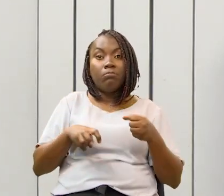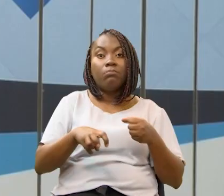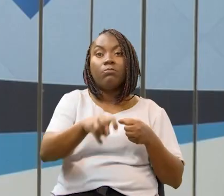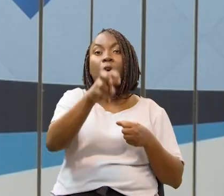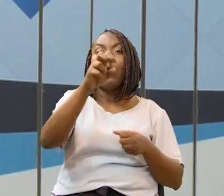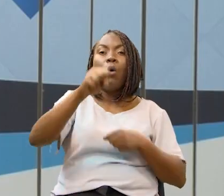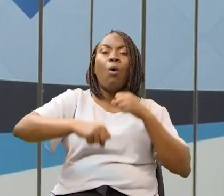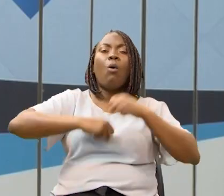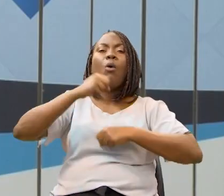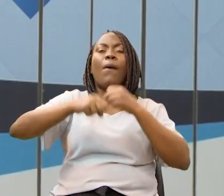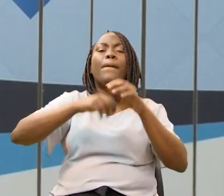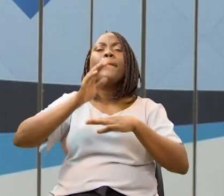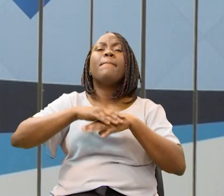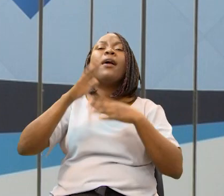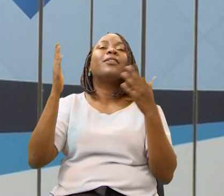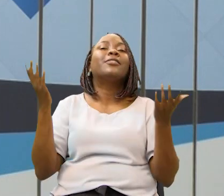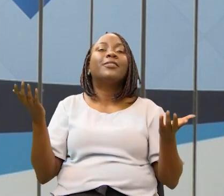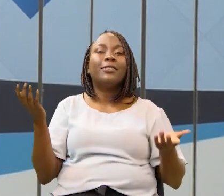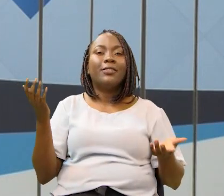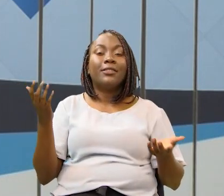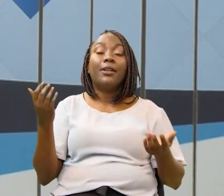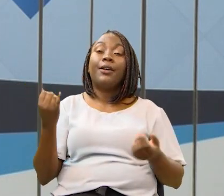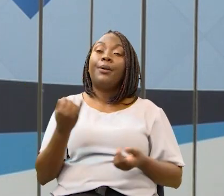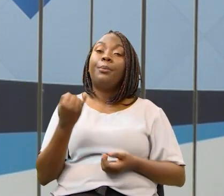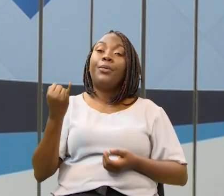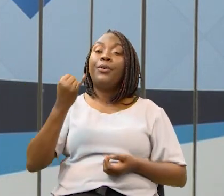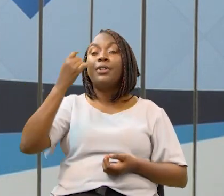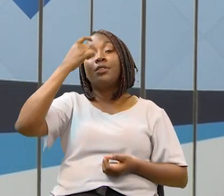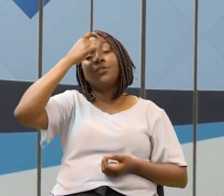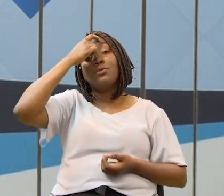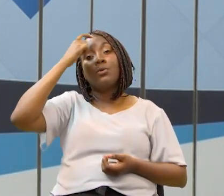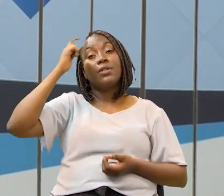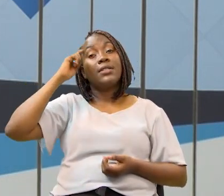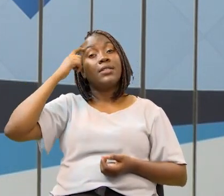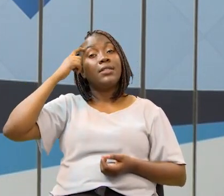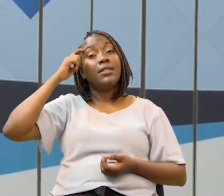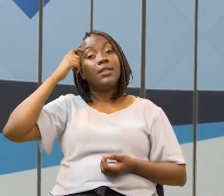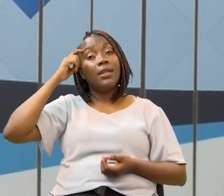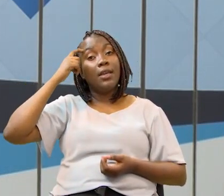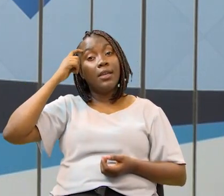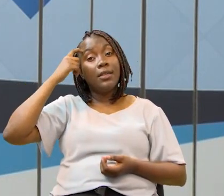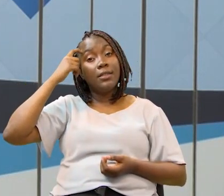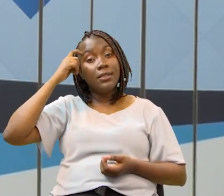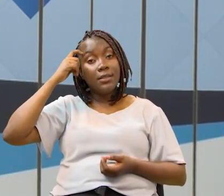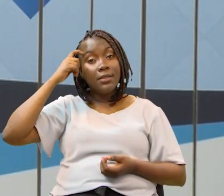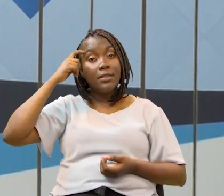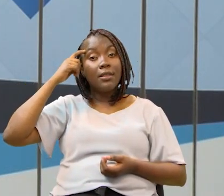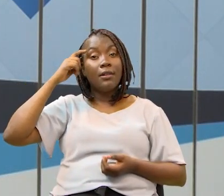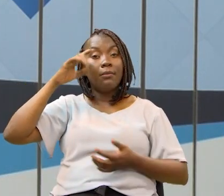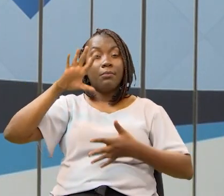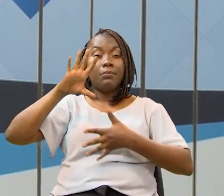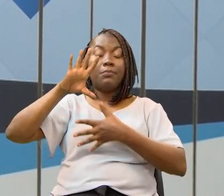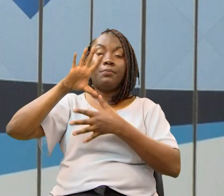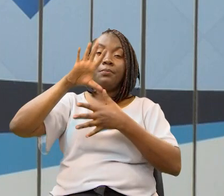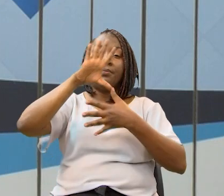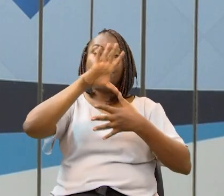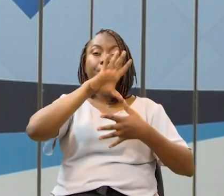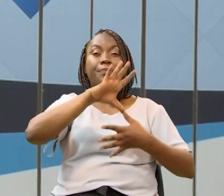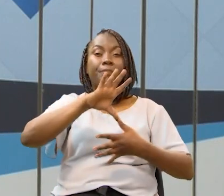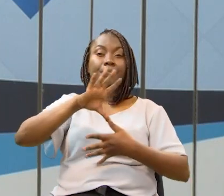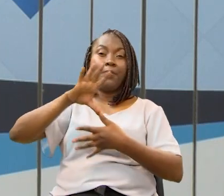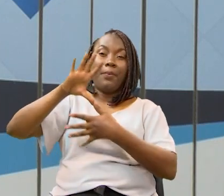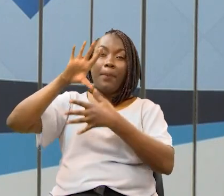mais? Aí é importante ter a consciência, né? fazer esse